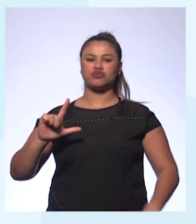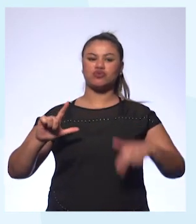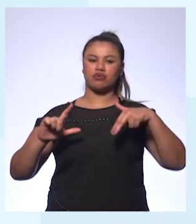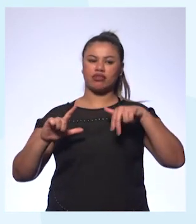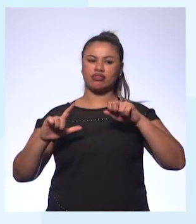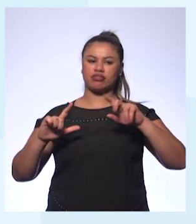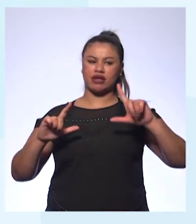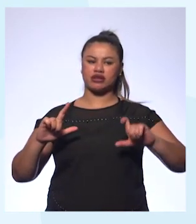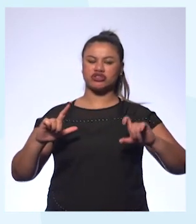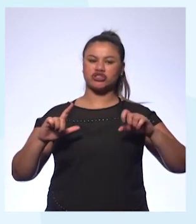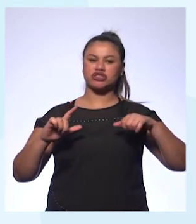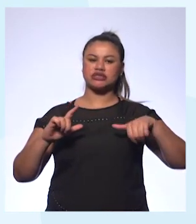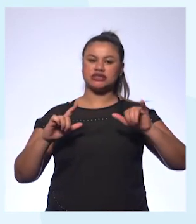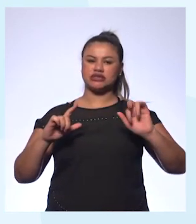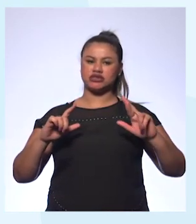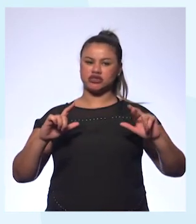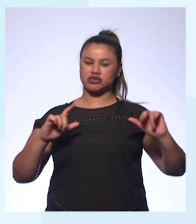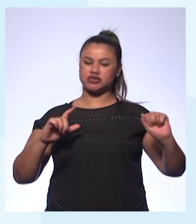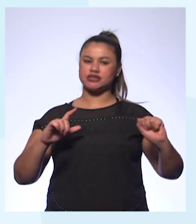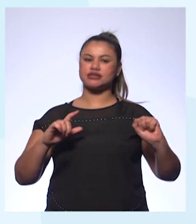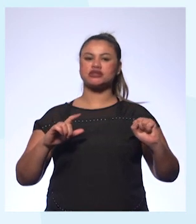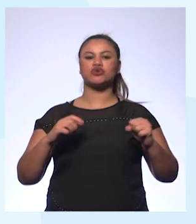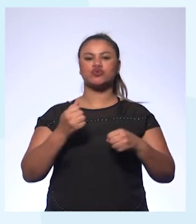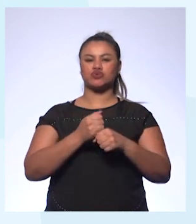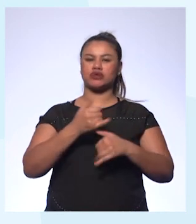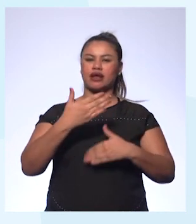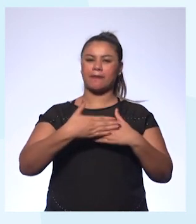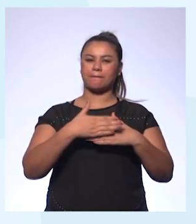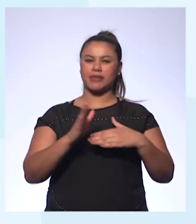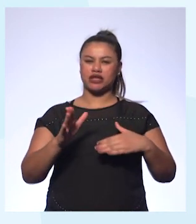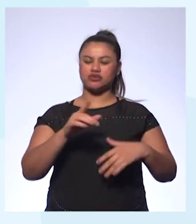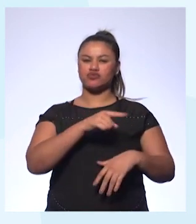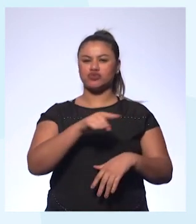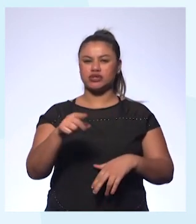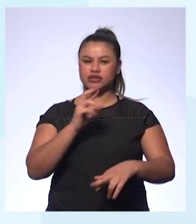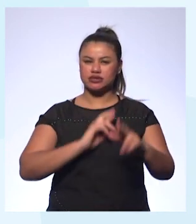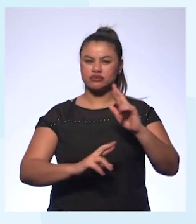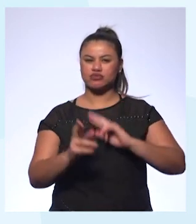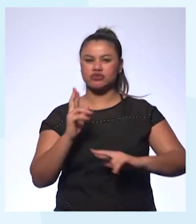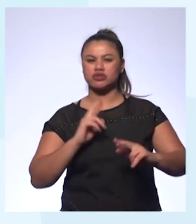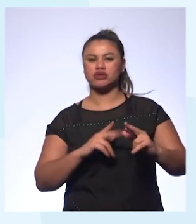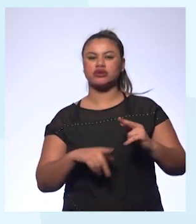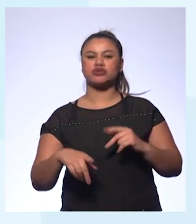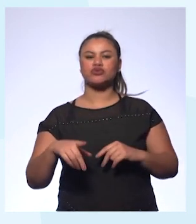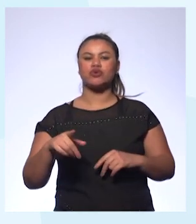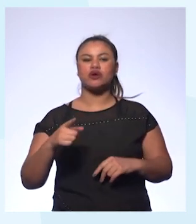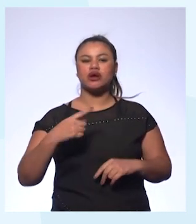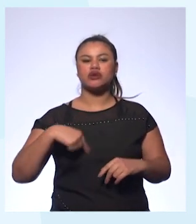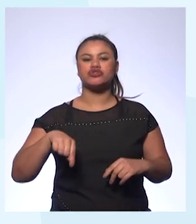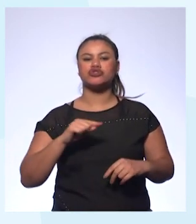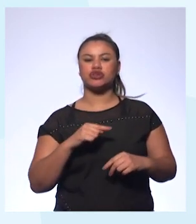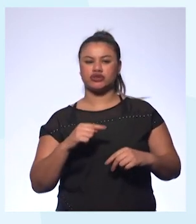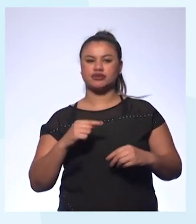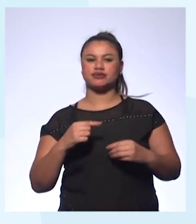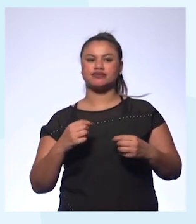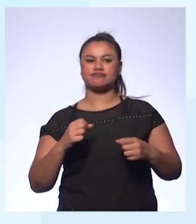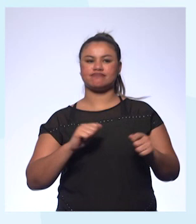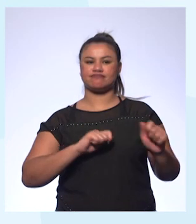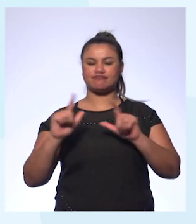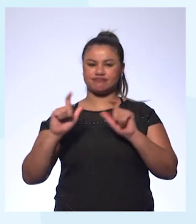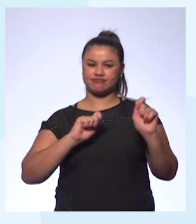espaço aí então quê que vocês acham que ela vai fazer o chat vai ficar aberto e conforme vocês vão respondendo a gente vai colocar a